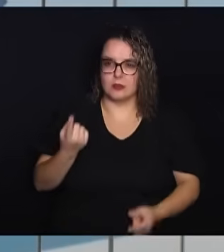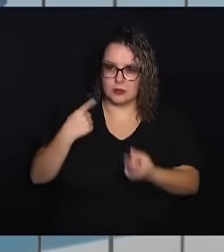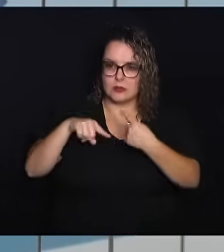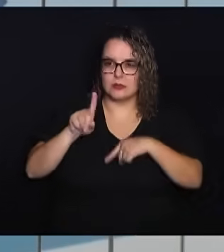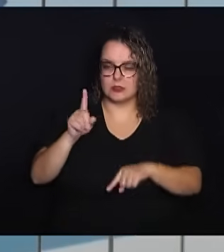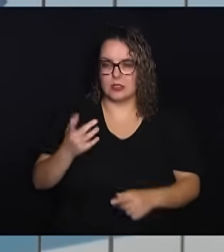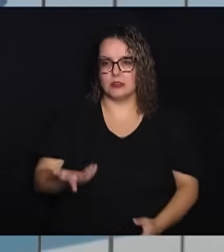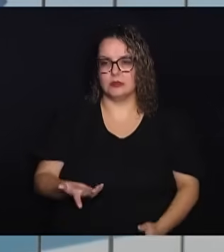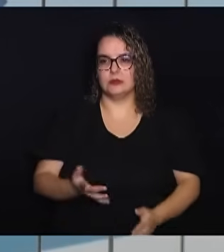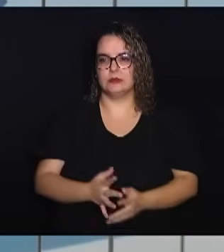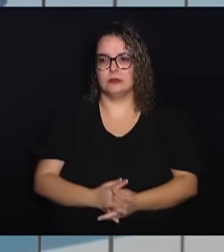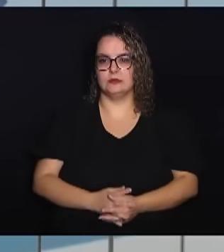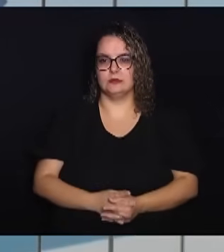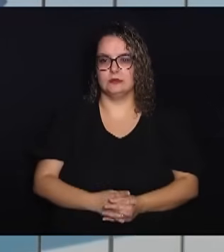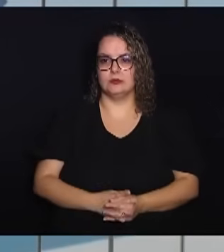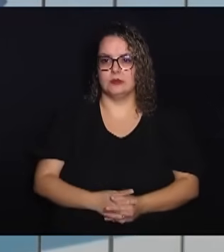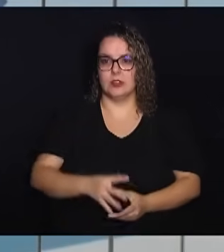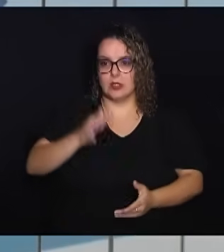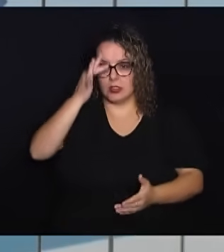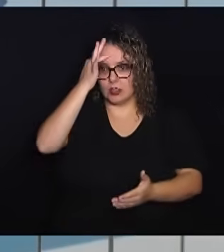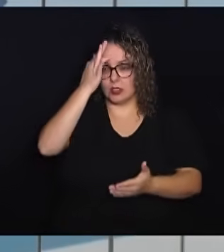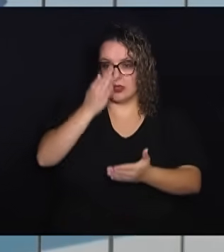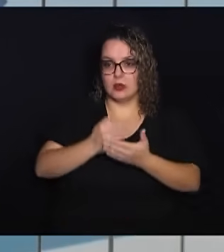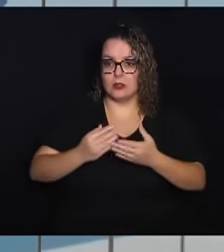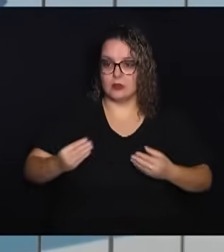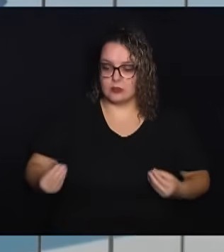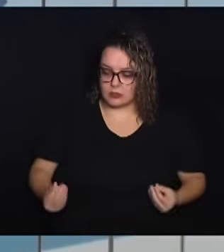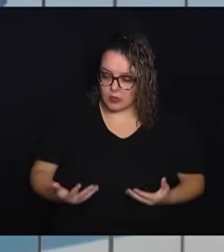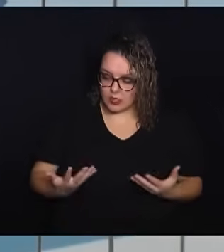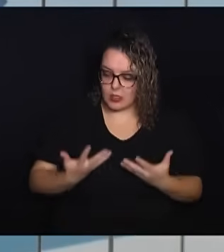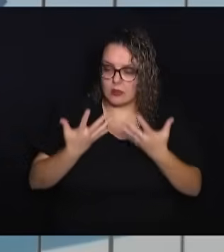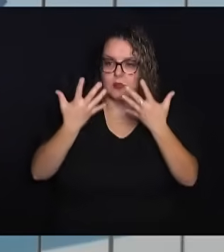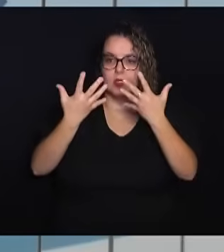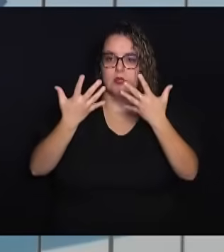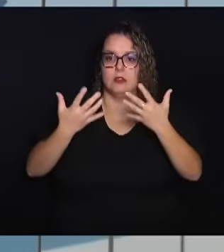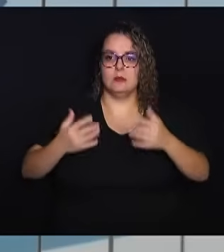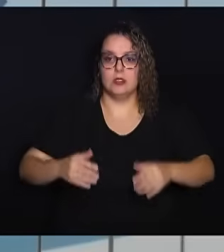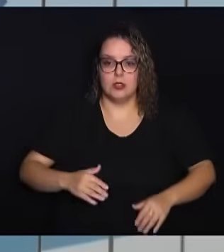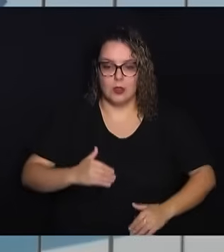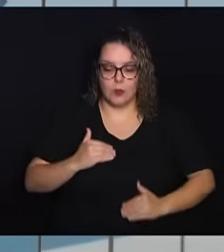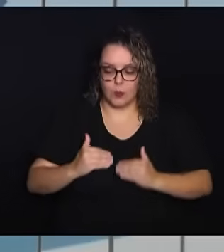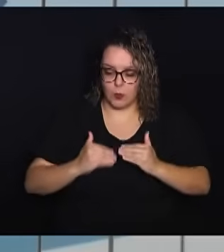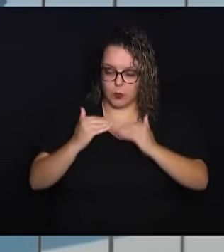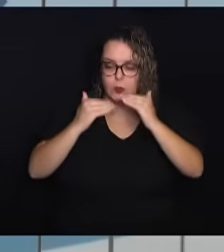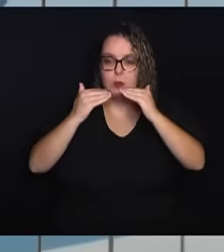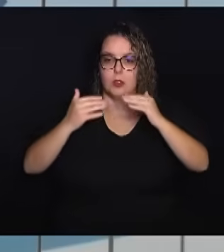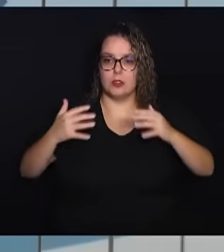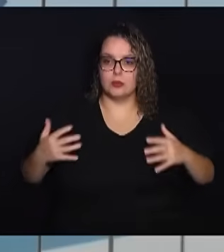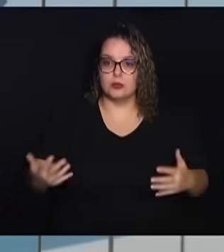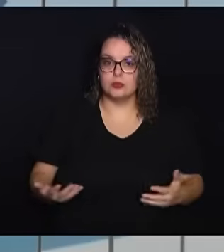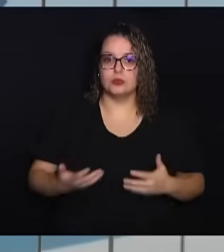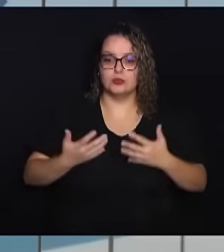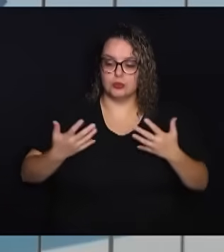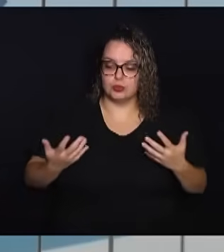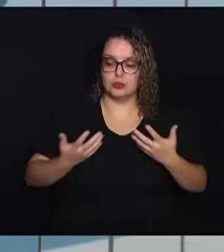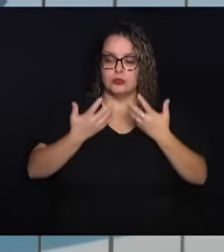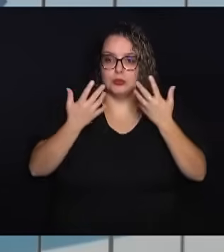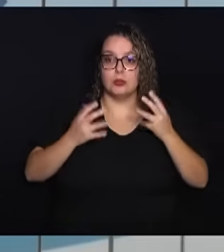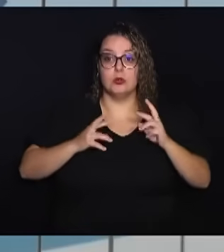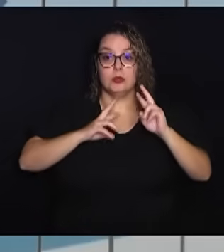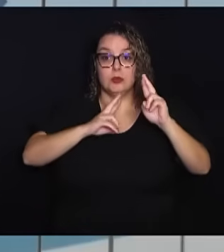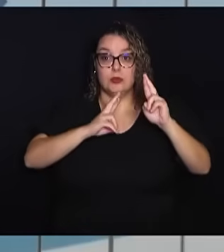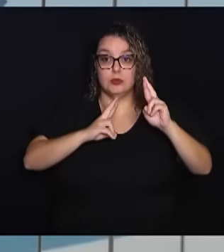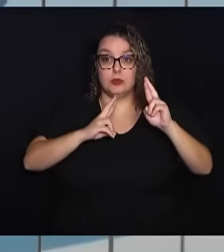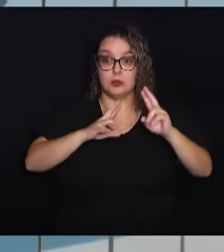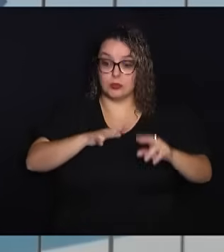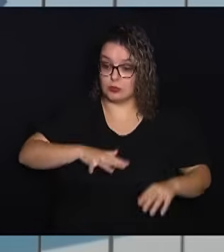sucesso. A fé, ela te dá combustível, a fé, ela te dá ânimo, a fé, ela faz você ter esperança num cenário